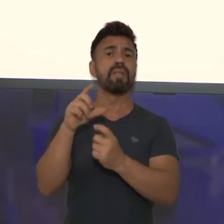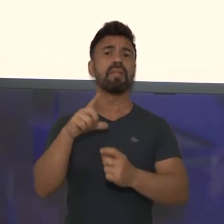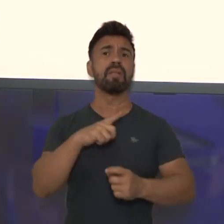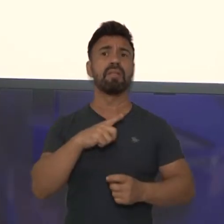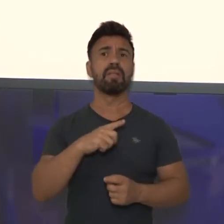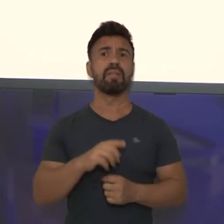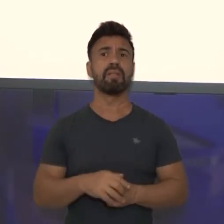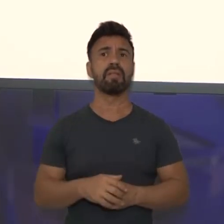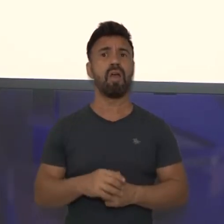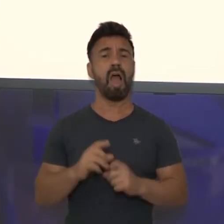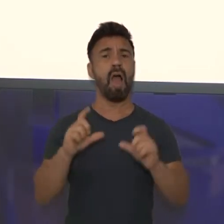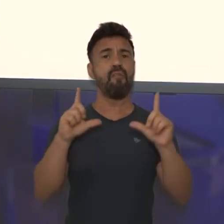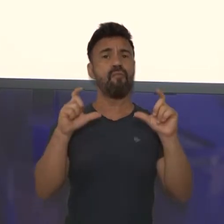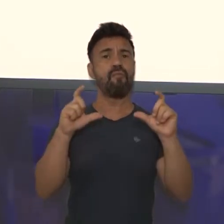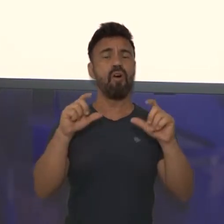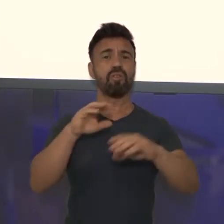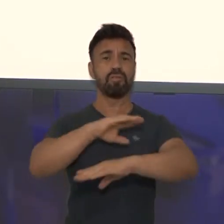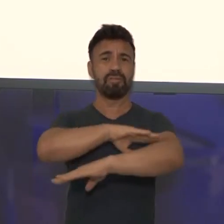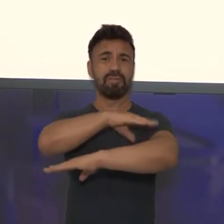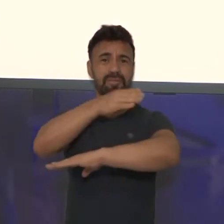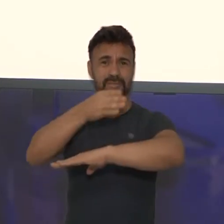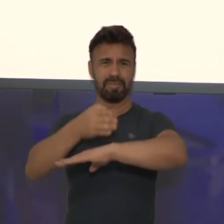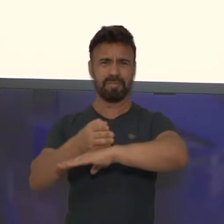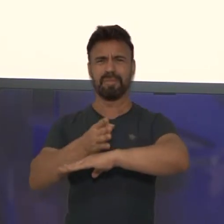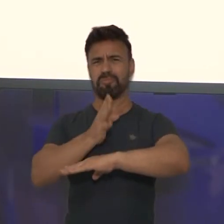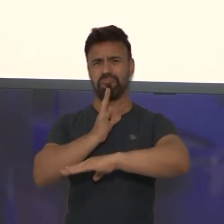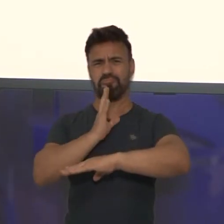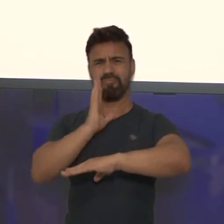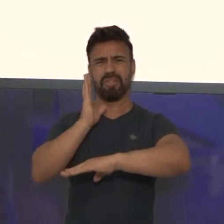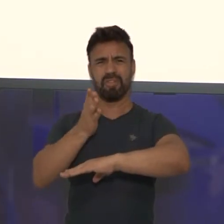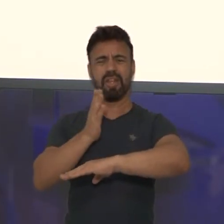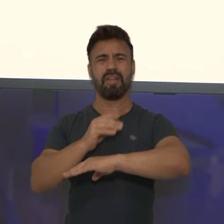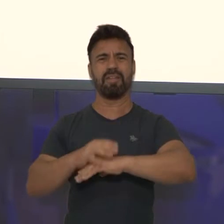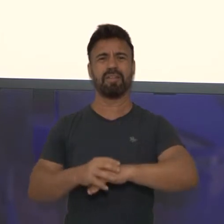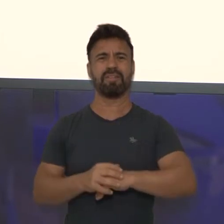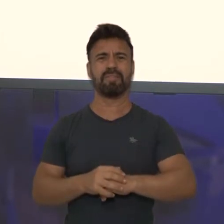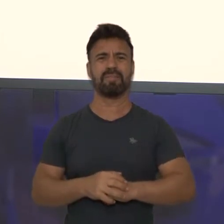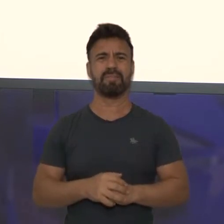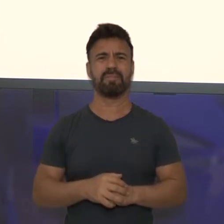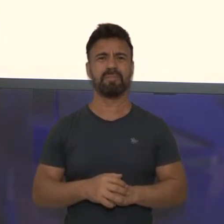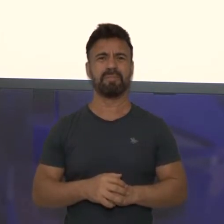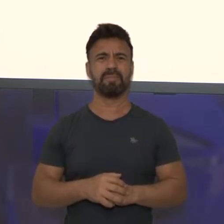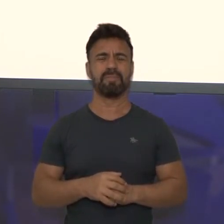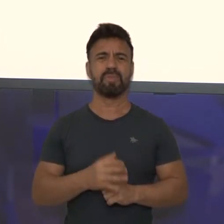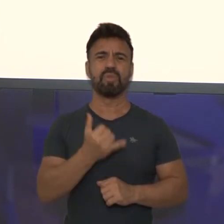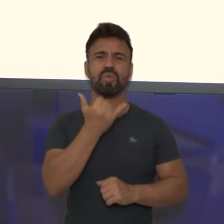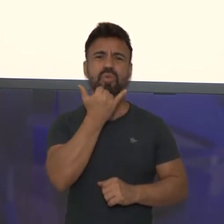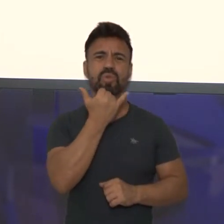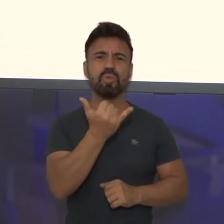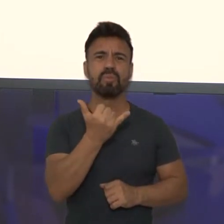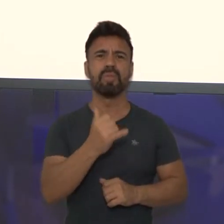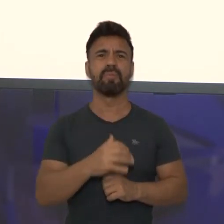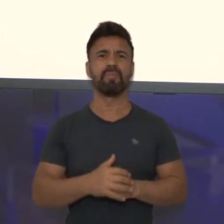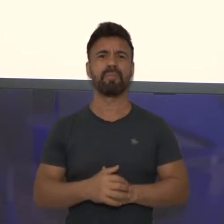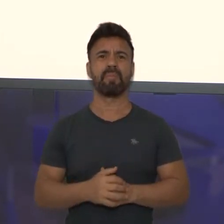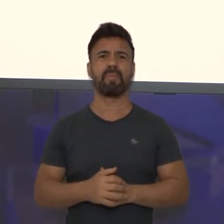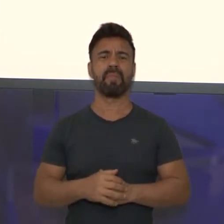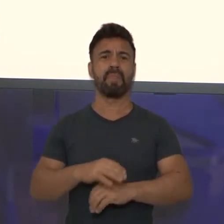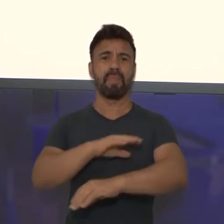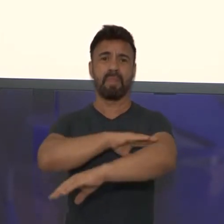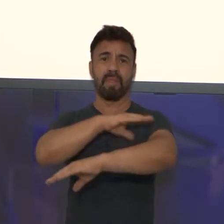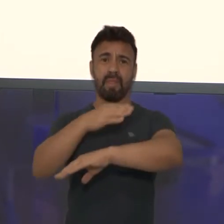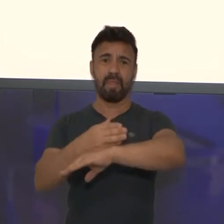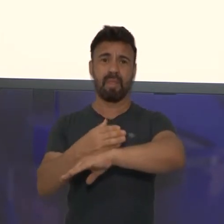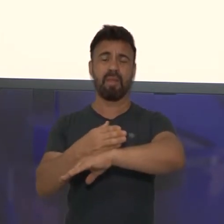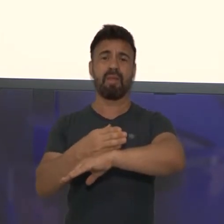Inclusive eu coloquei aqui a foto do Morro São Francisco, né? Bastante conhecido, fica lá no desculpa pessoal, Morro